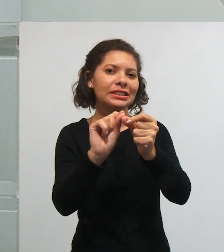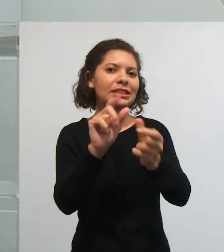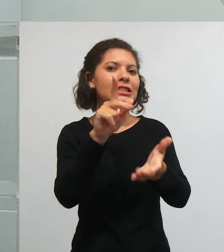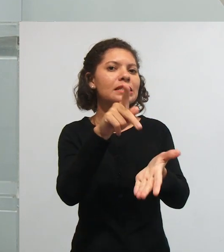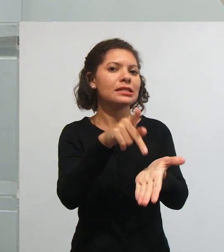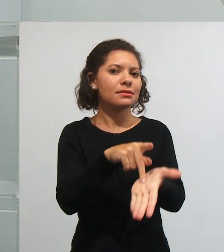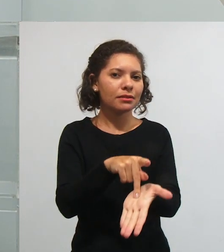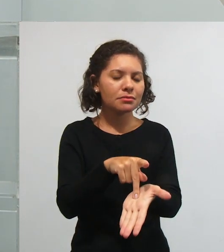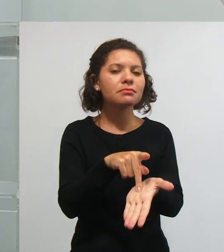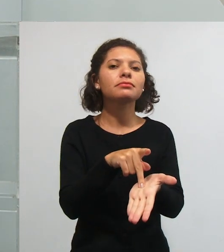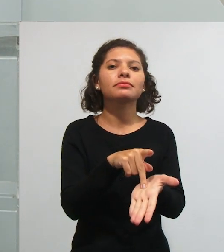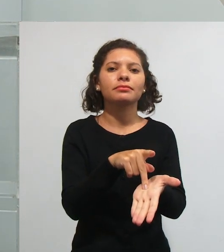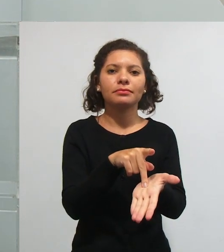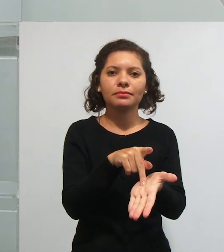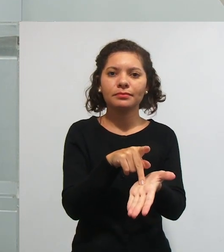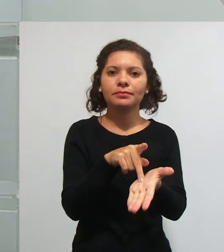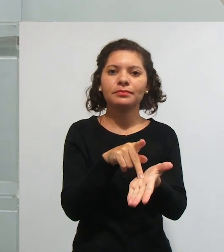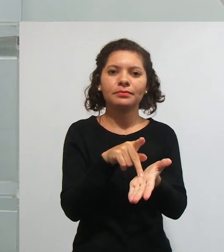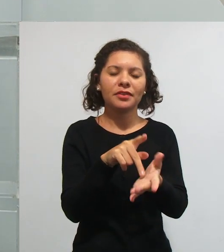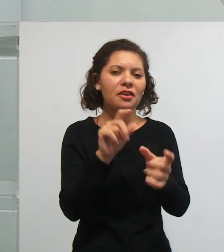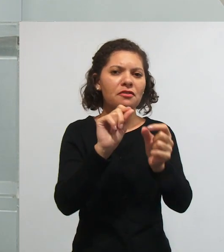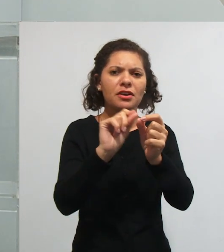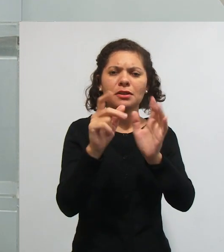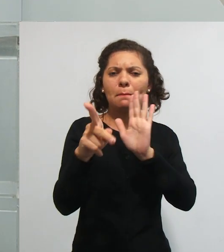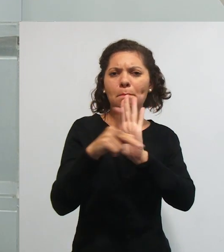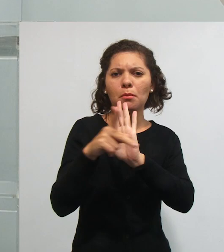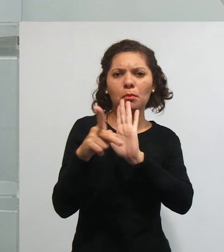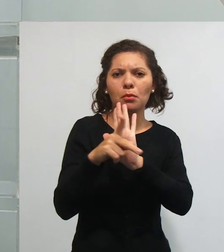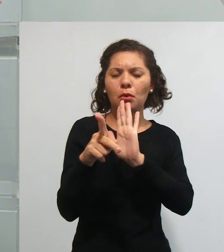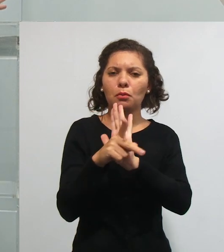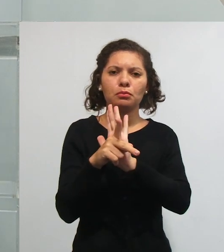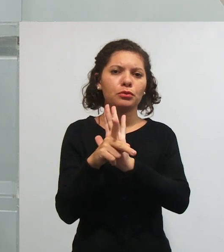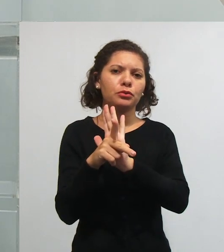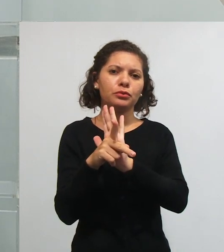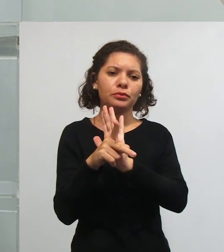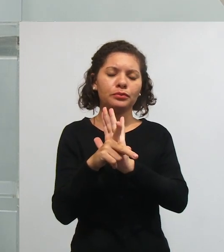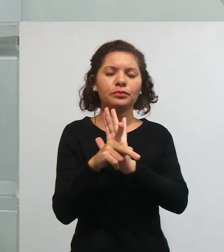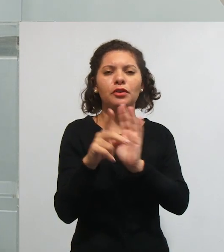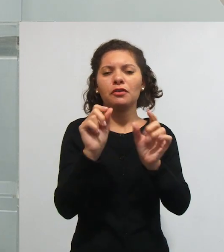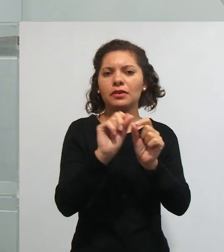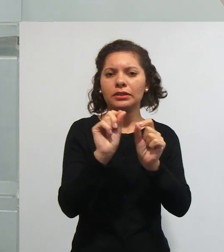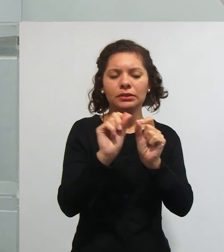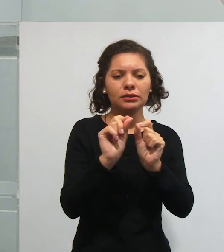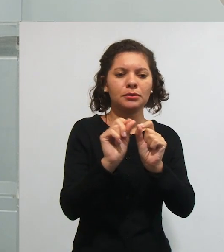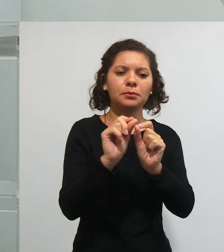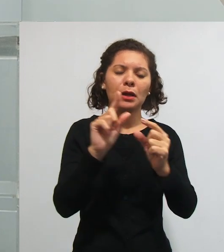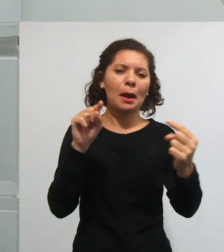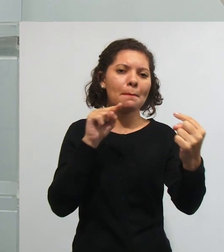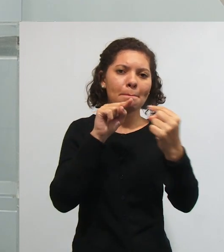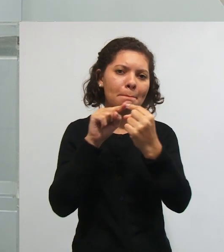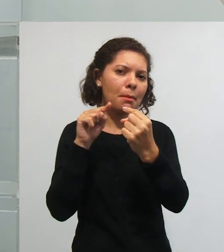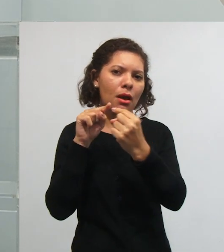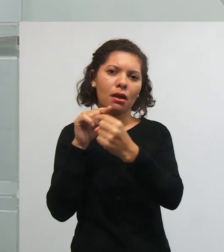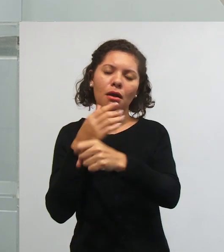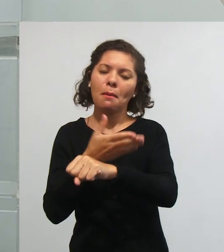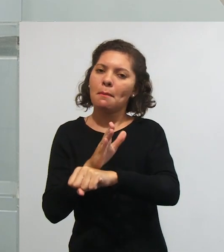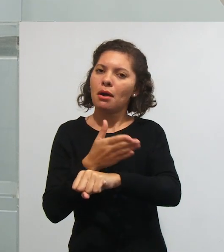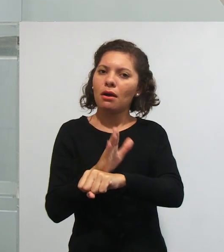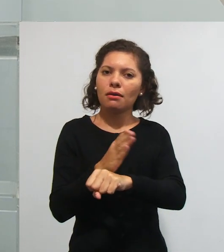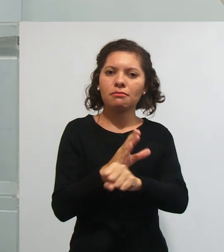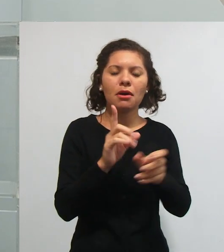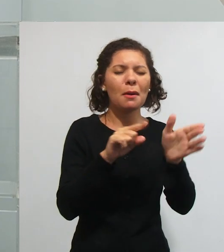efetiva, né? Como mão na massa. Você faz, você tem que fazer, é um fazer. Né? A pesquisa